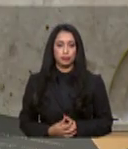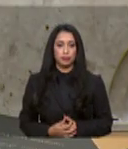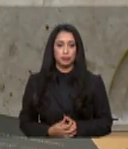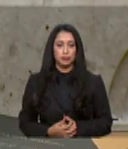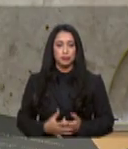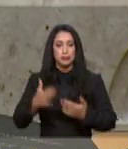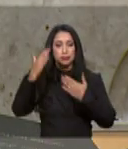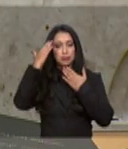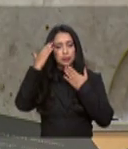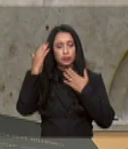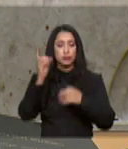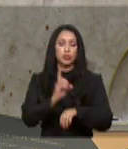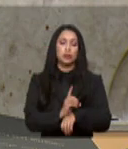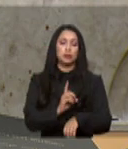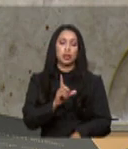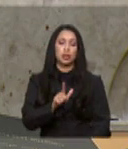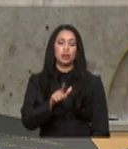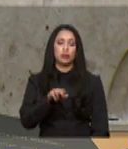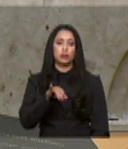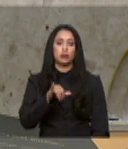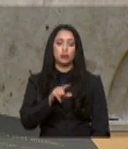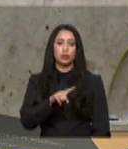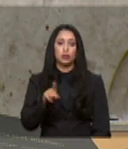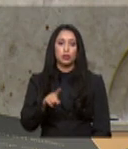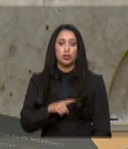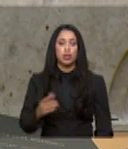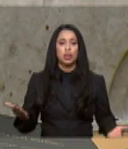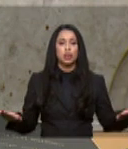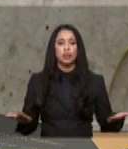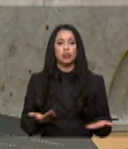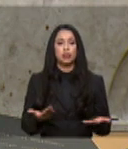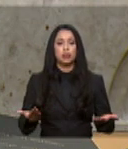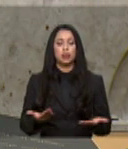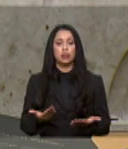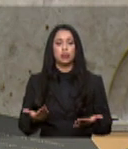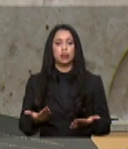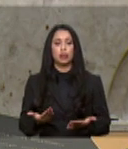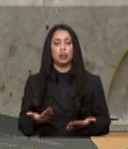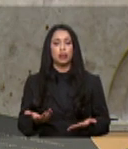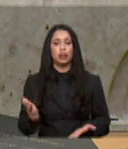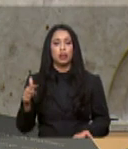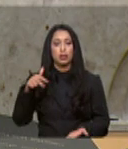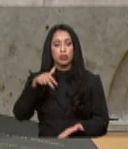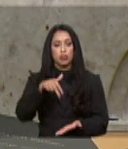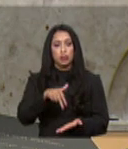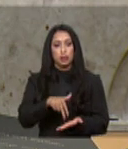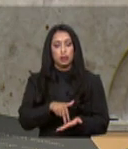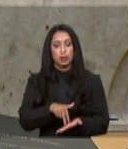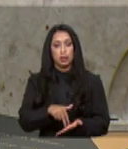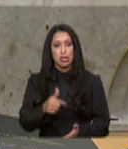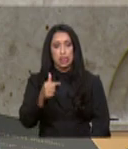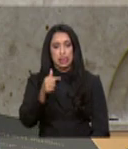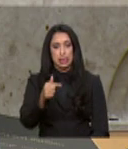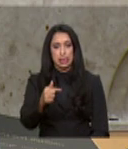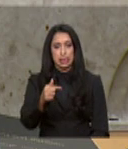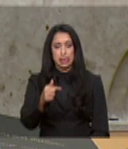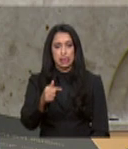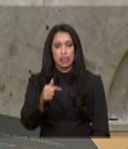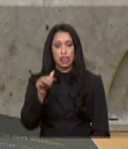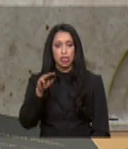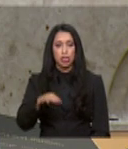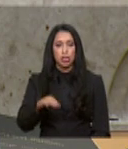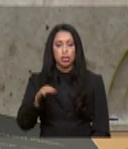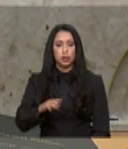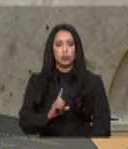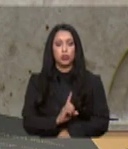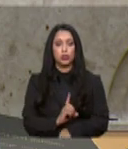Muito obrigado, doutor Luiz Henrique Aloy. Agora chamo, convido para assumir a tribuna, pelo tempo regimental de 7 minutos e meio, o